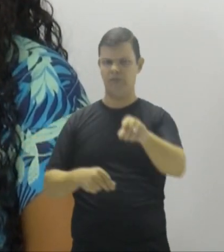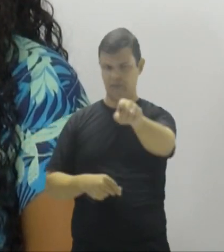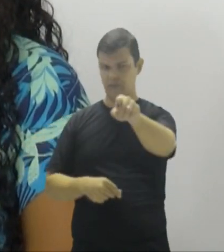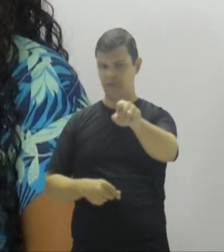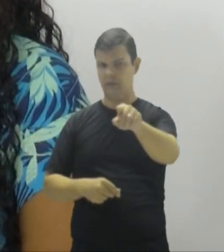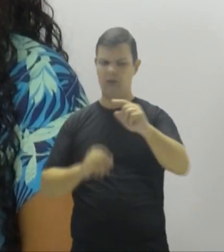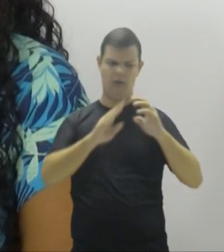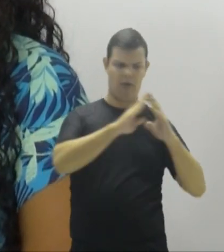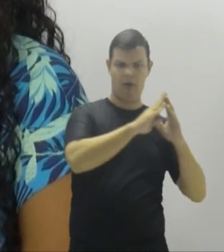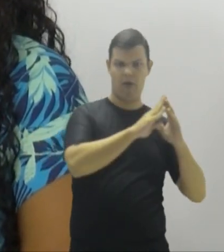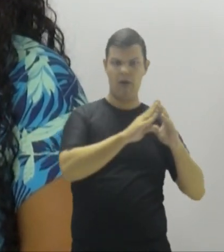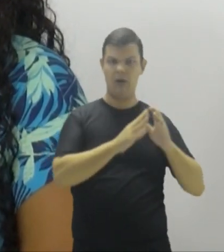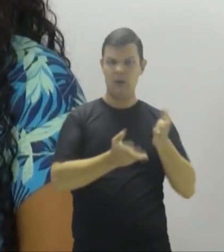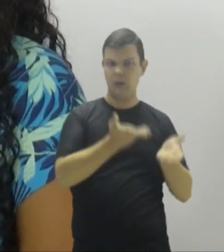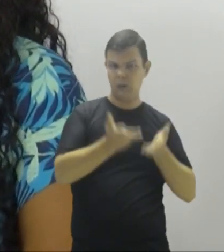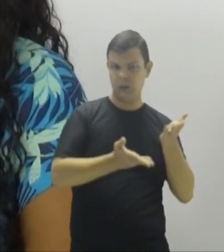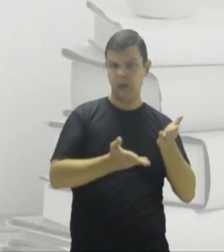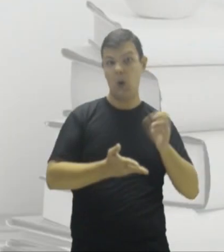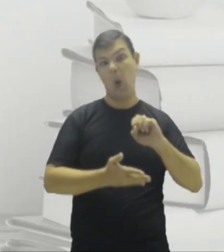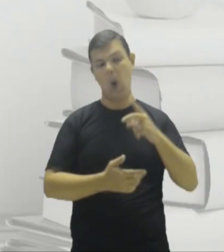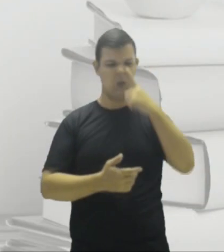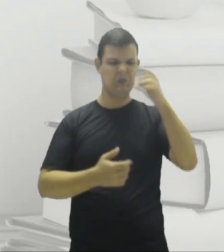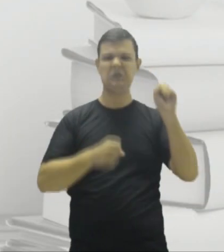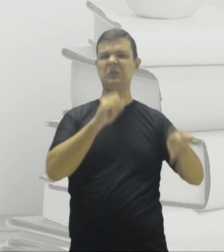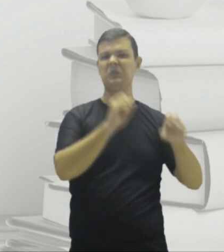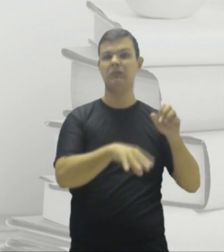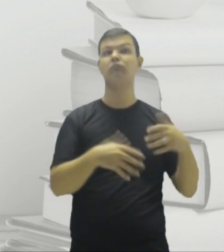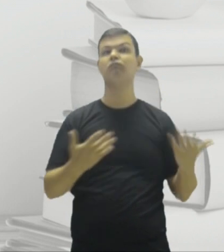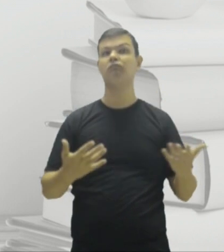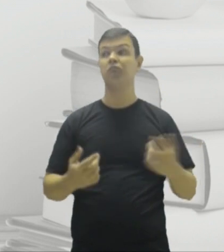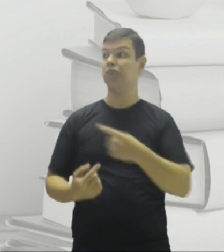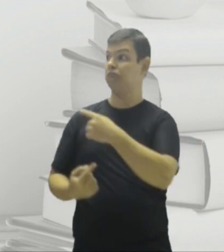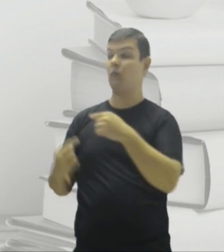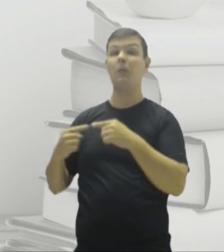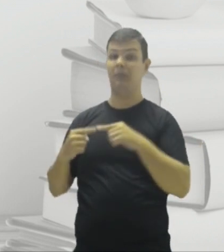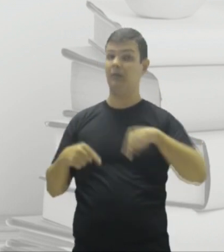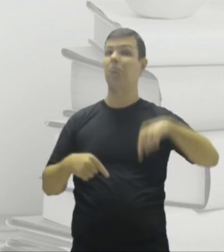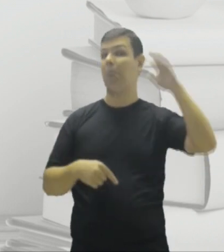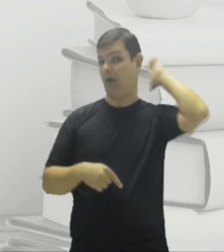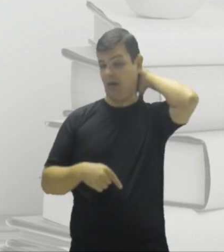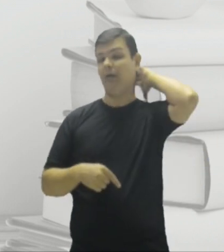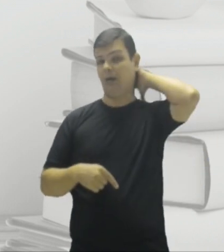o ambiente onde você mora? Observe aqui essa foto de Belém.